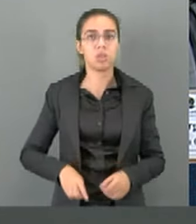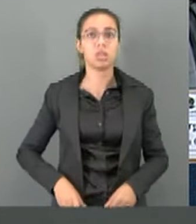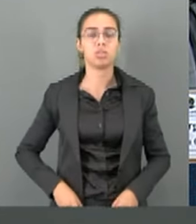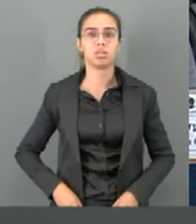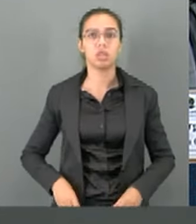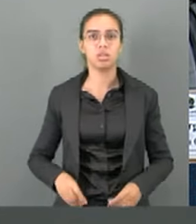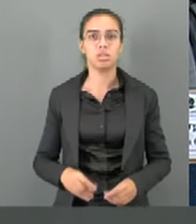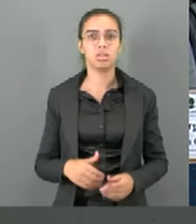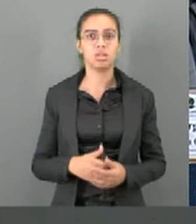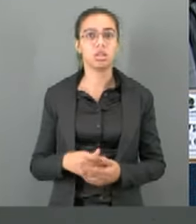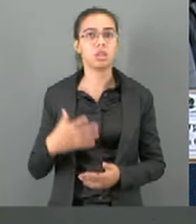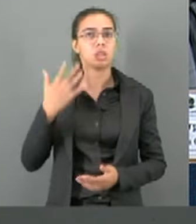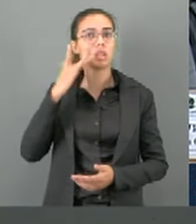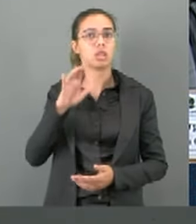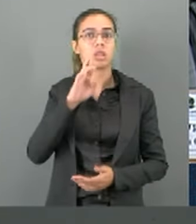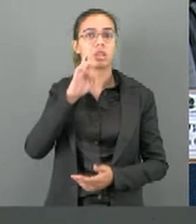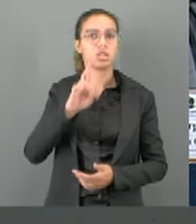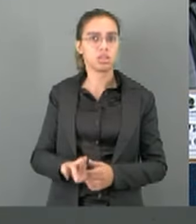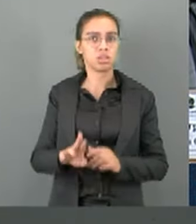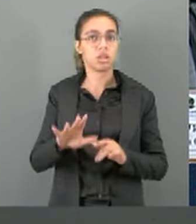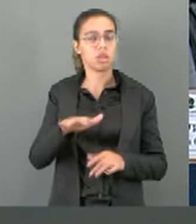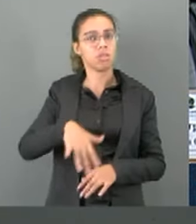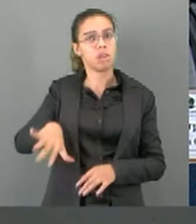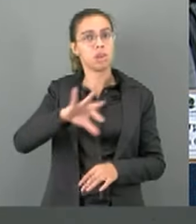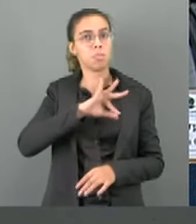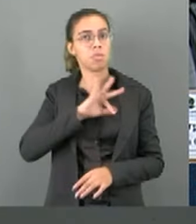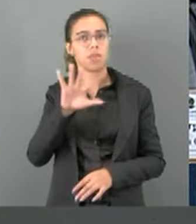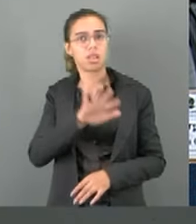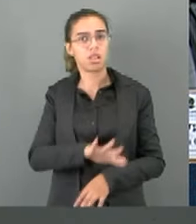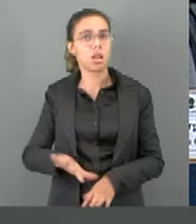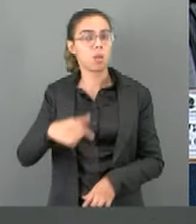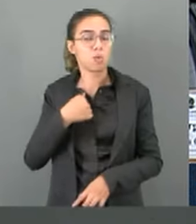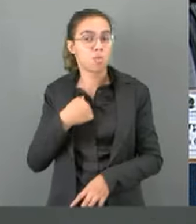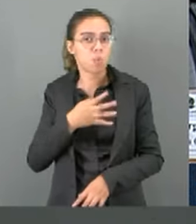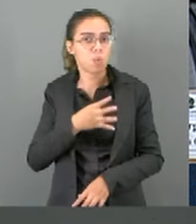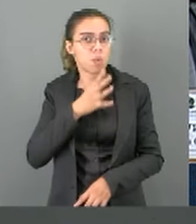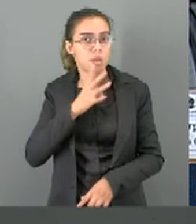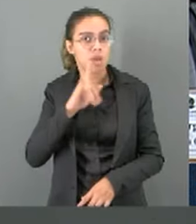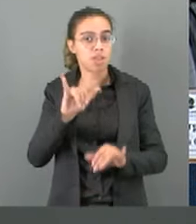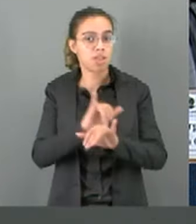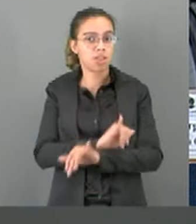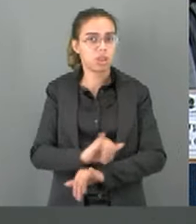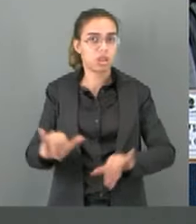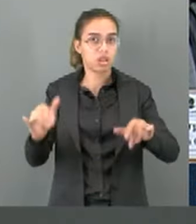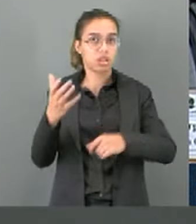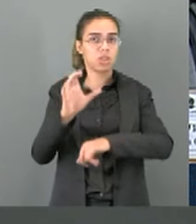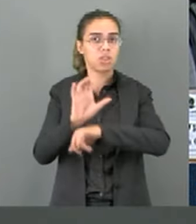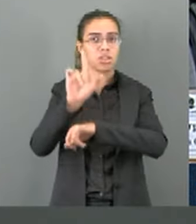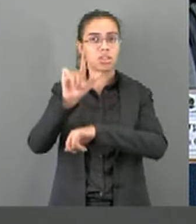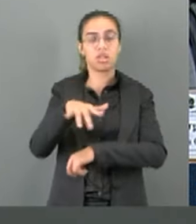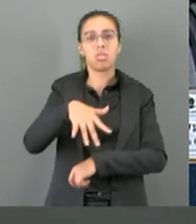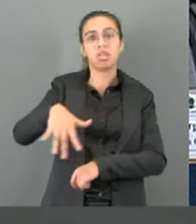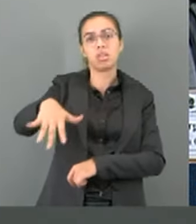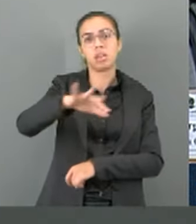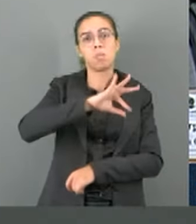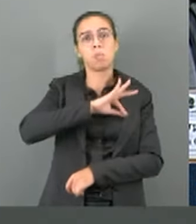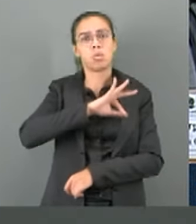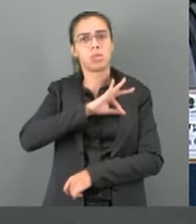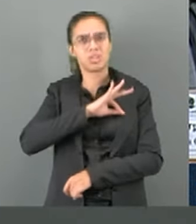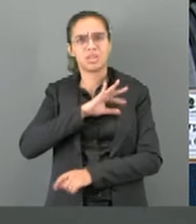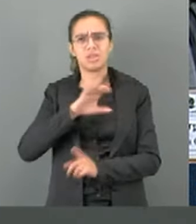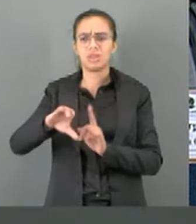Não sei lhe dizer, senador, não sei dizer. No âmbito da Polícia Federal, o que eu tenho conhecimento é o que foi divulgado na mídia, né, que é uma operação da Polícia, se não me engano,